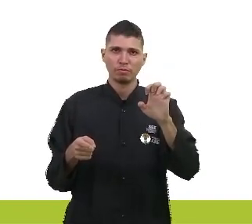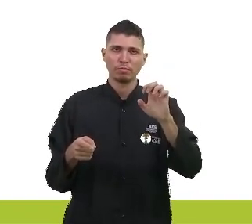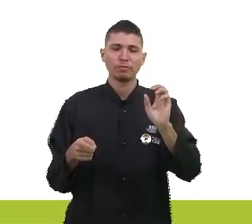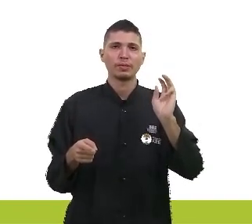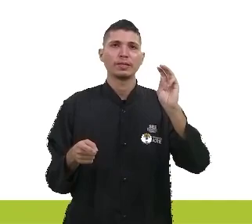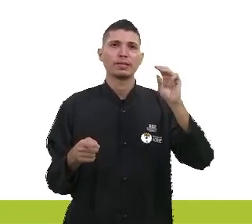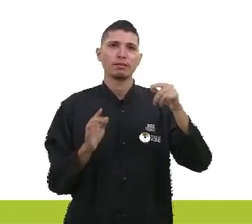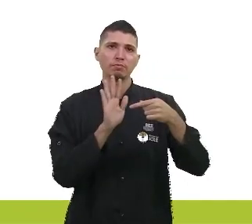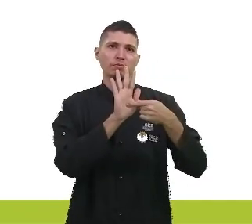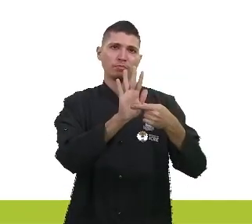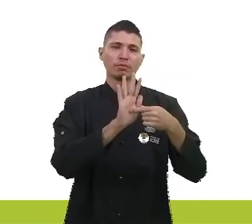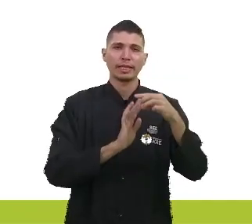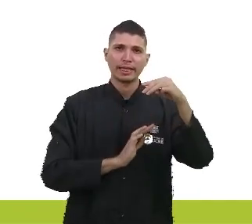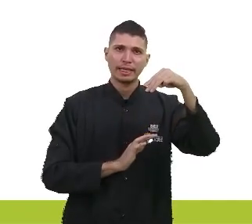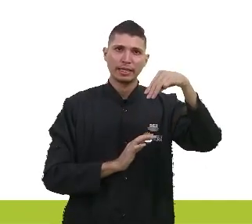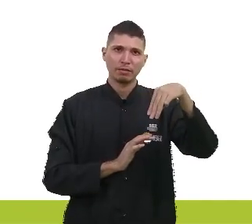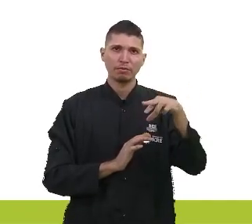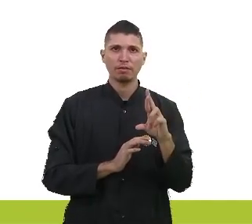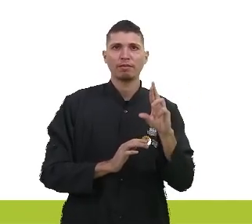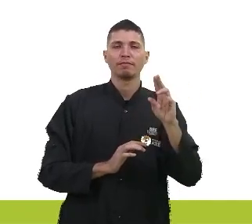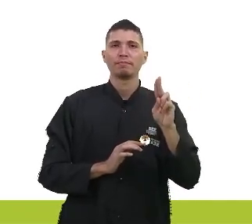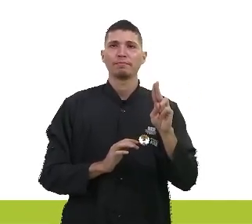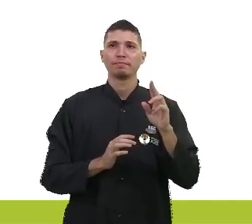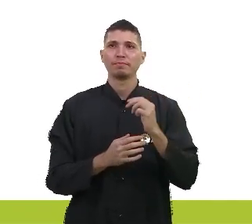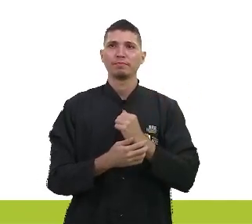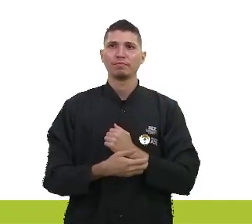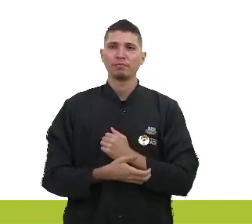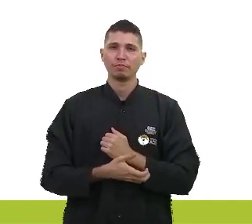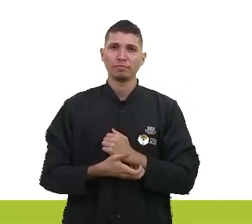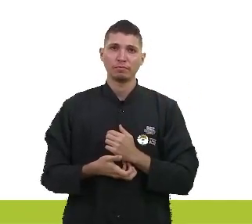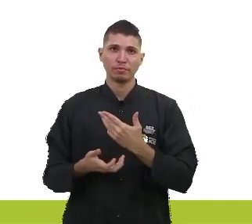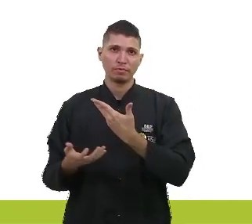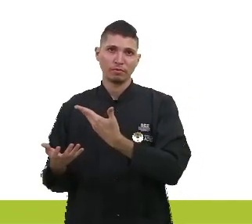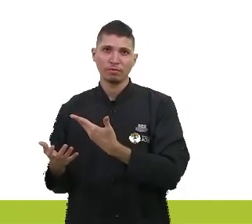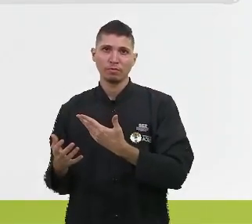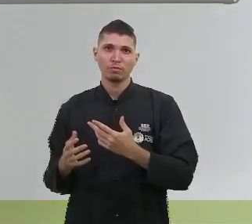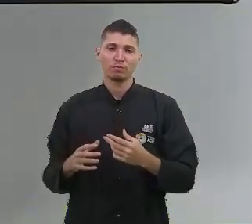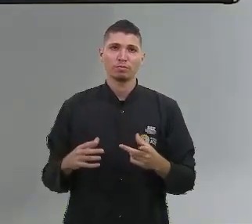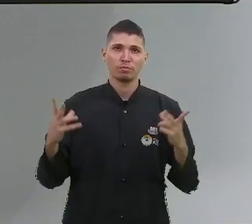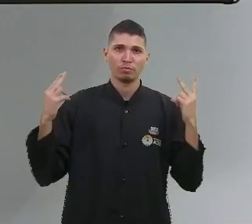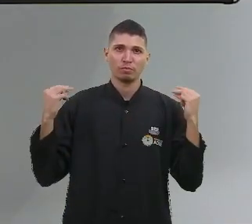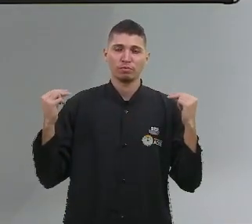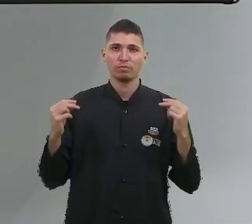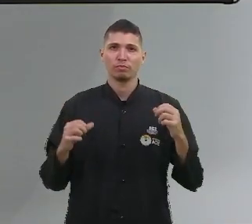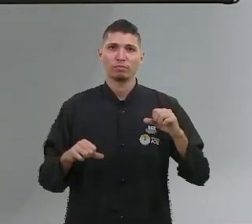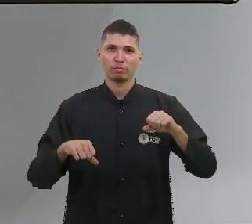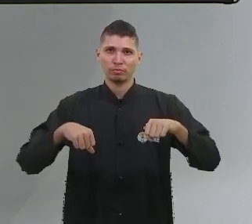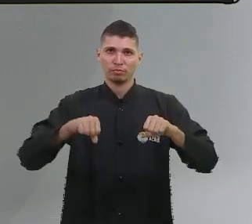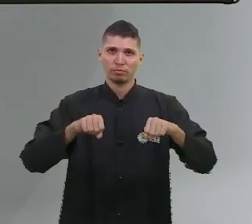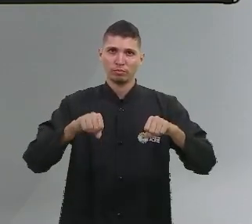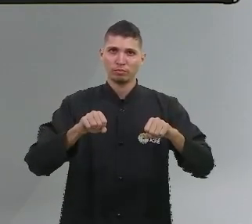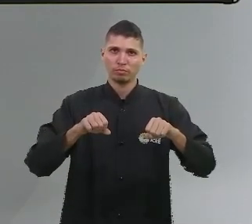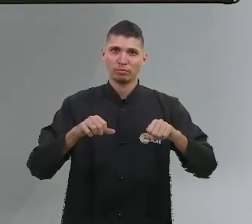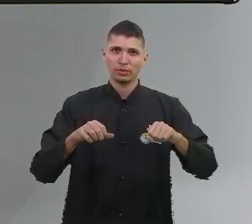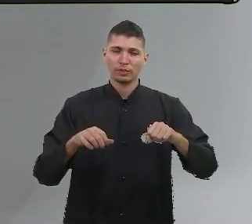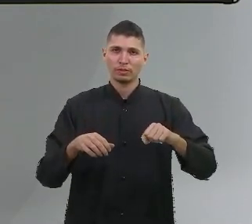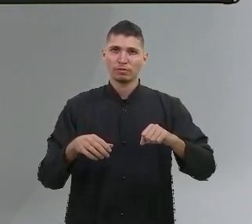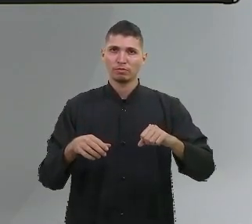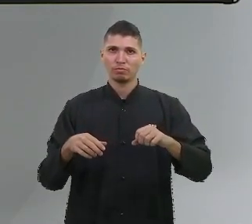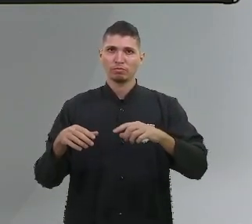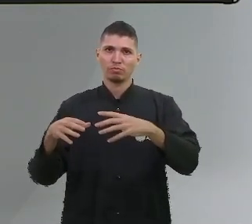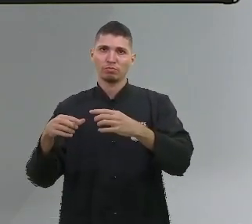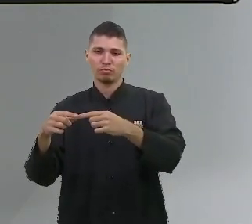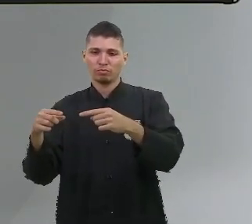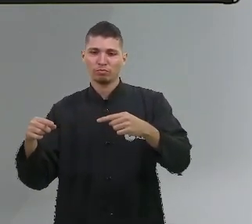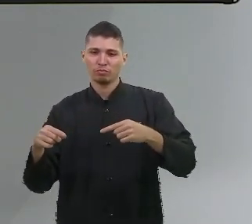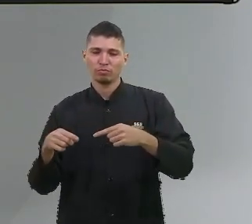Observem o motoqueiro aqui. O que aconteceu com ele? Né? No momento aí, a moto colidiu com os pneus,